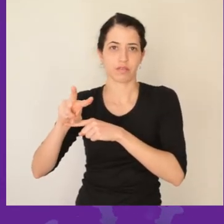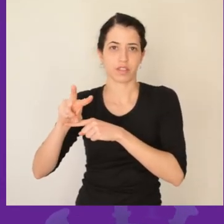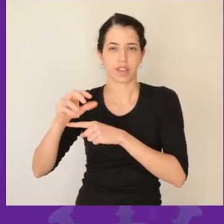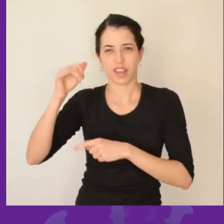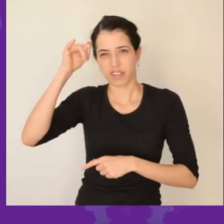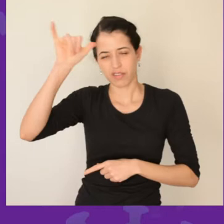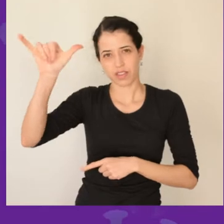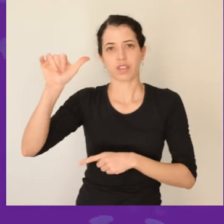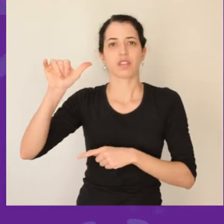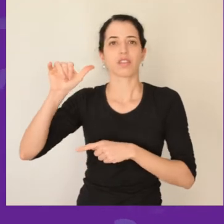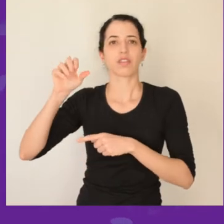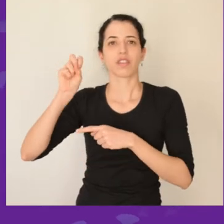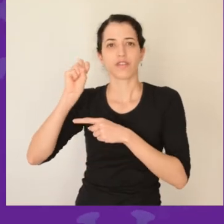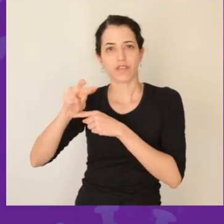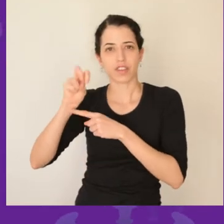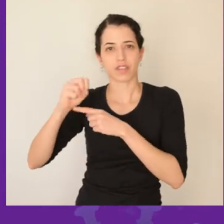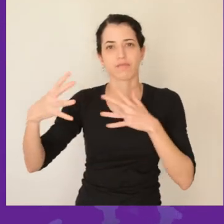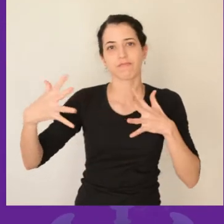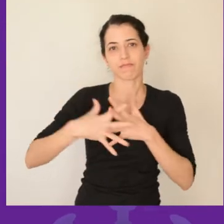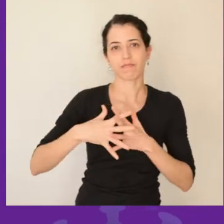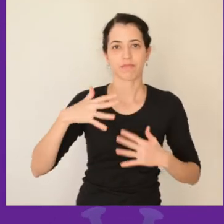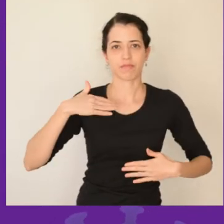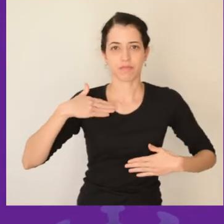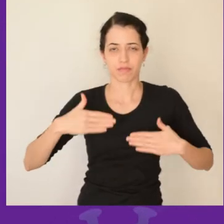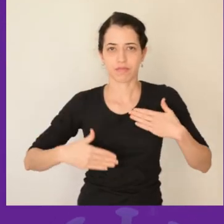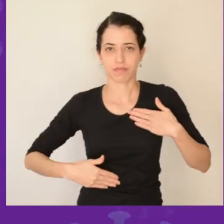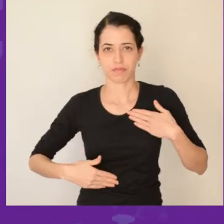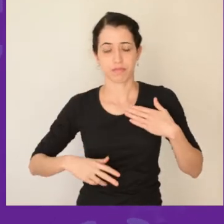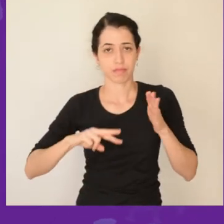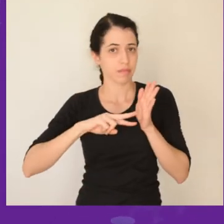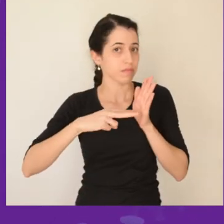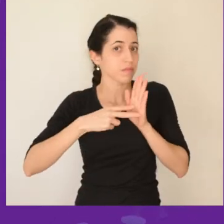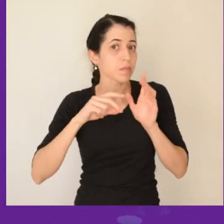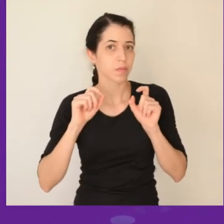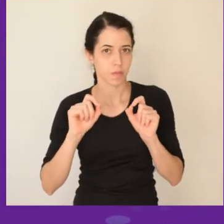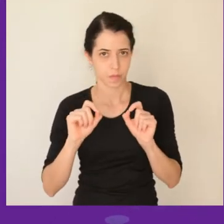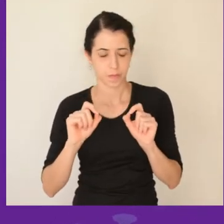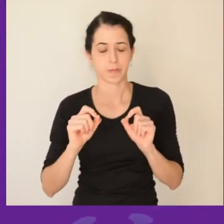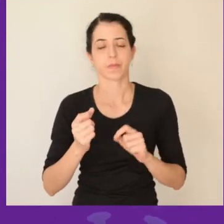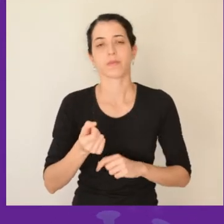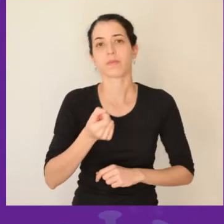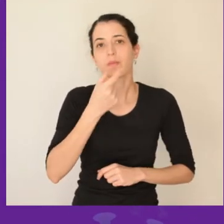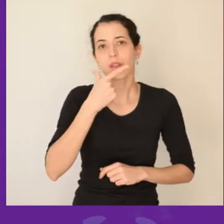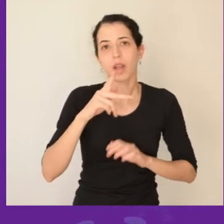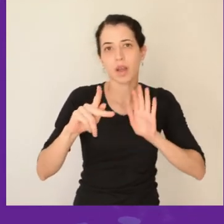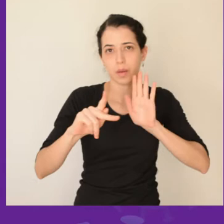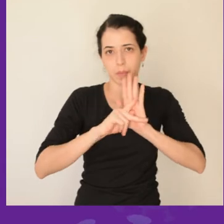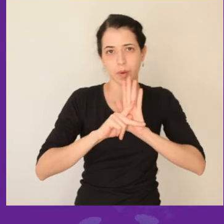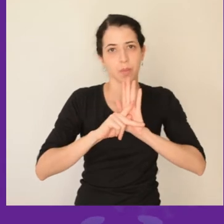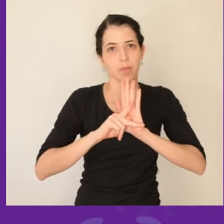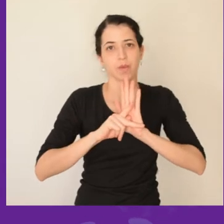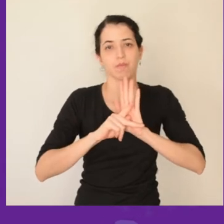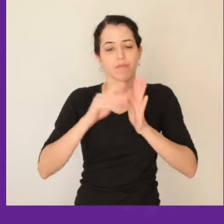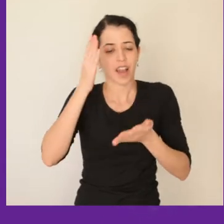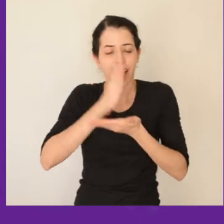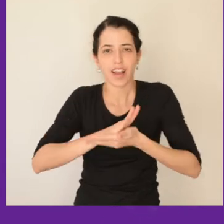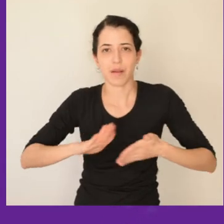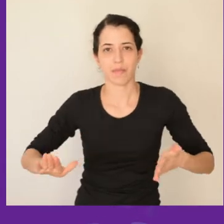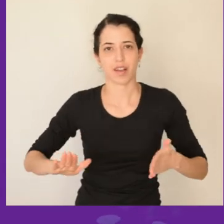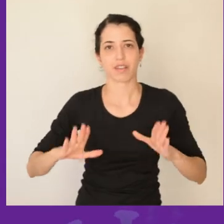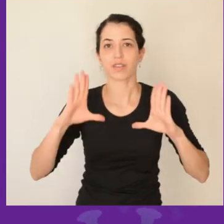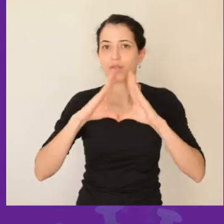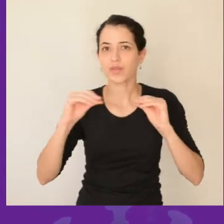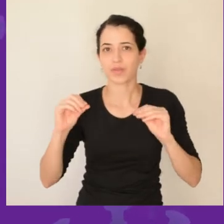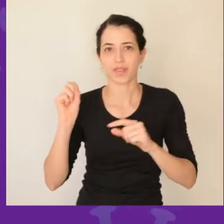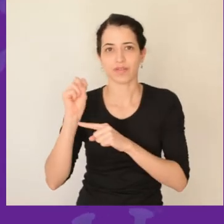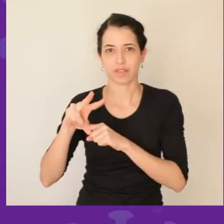impeça que o vírus faça os seus efeitos no organismo da pessoa seria o medicamento em termos mais objetivos